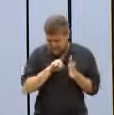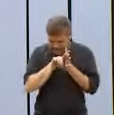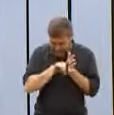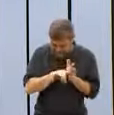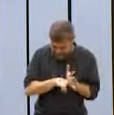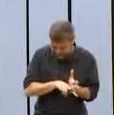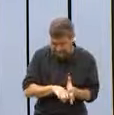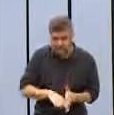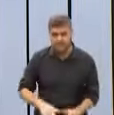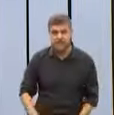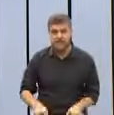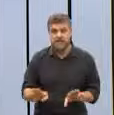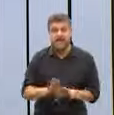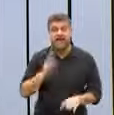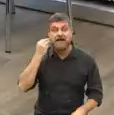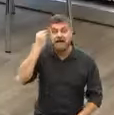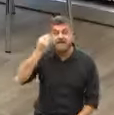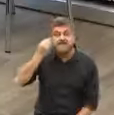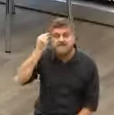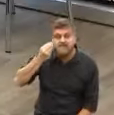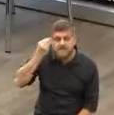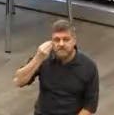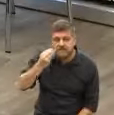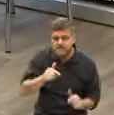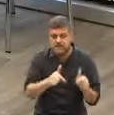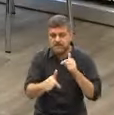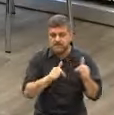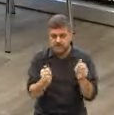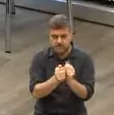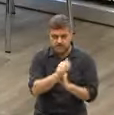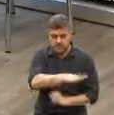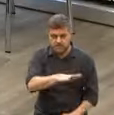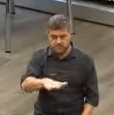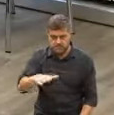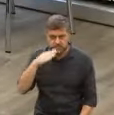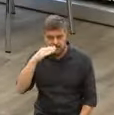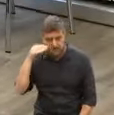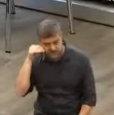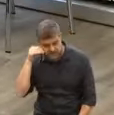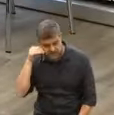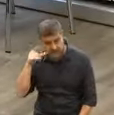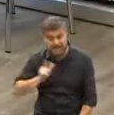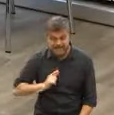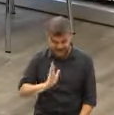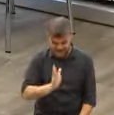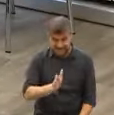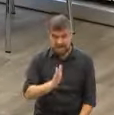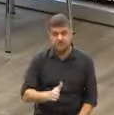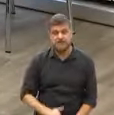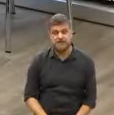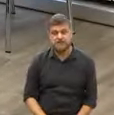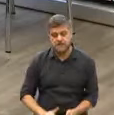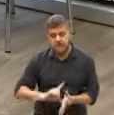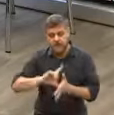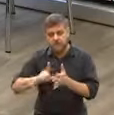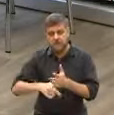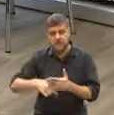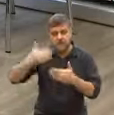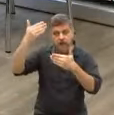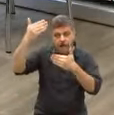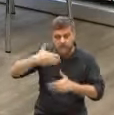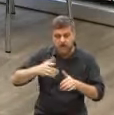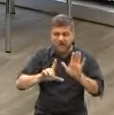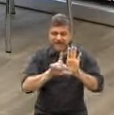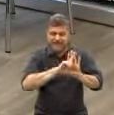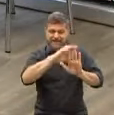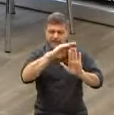com um agravante que a pessoa precisa ter a experiência no trabalho com a criança e com o adolescente. Depois a gente passa por